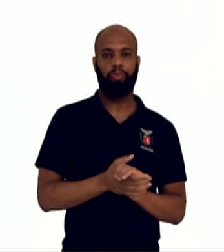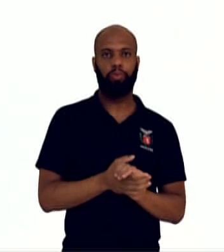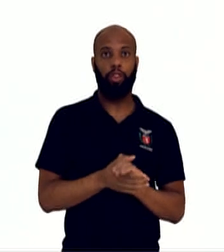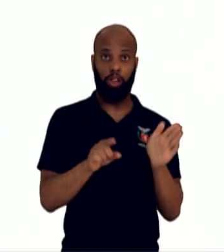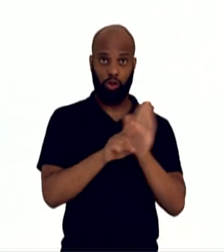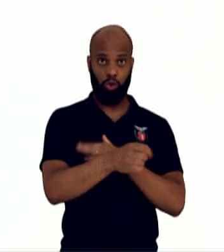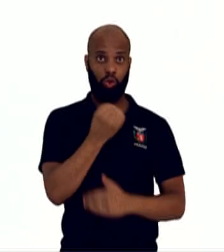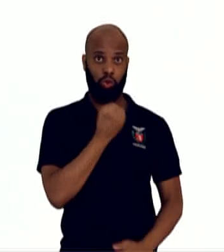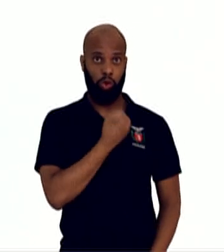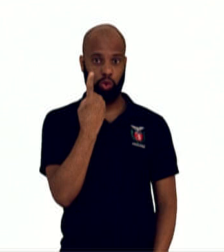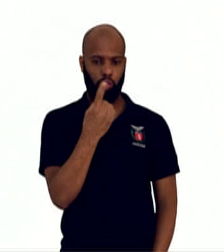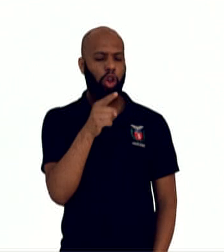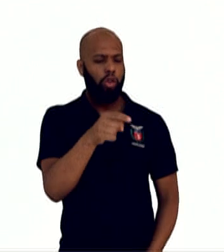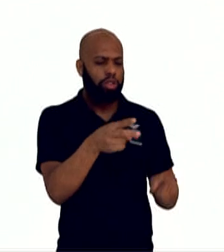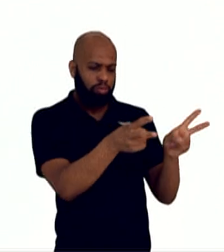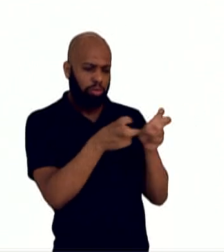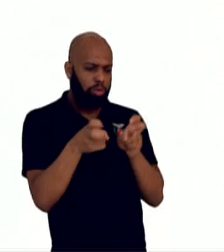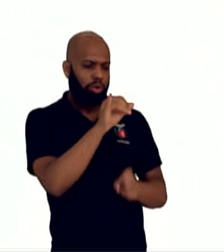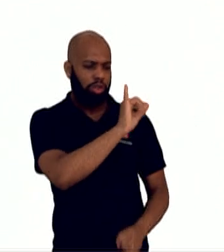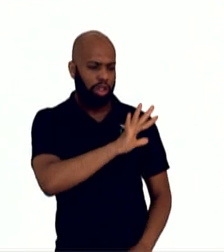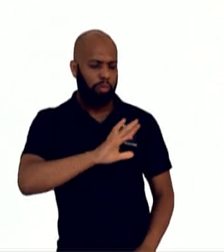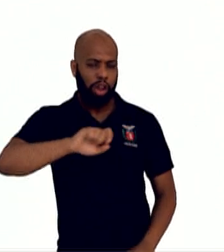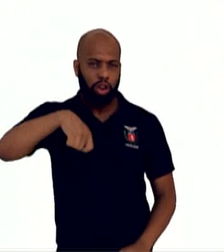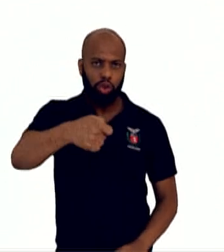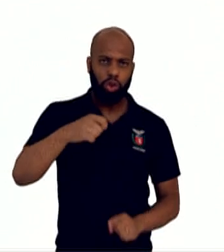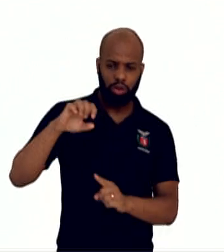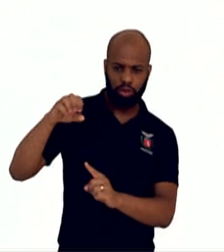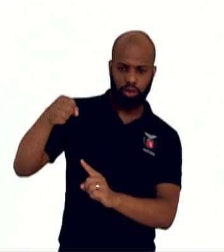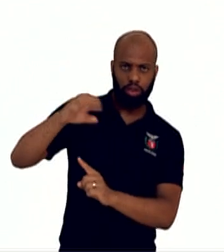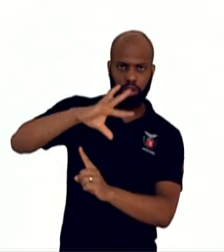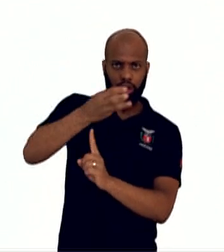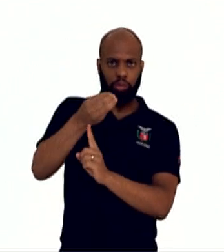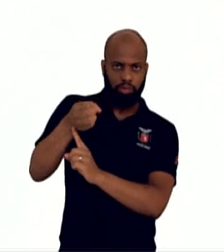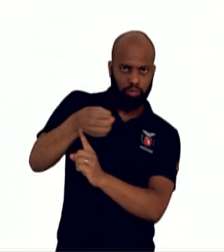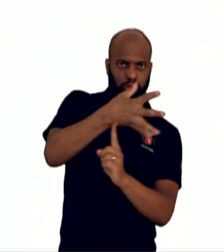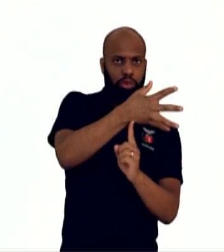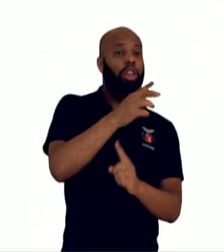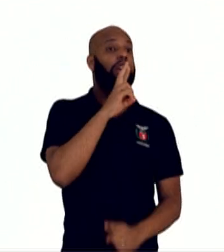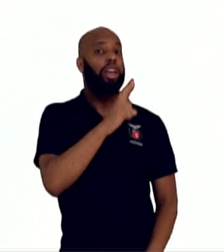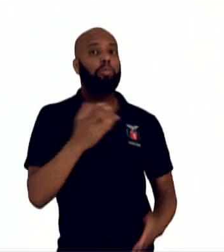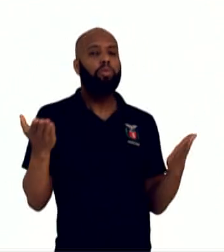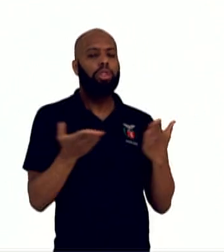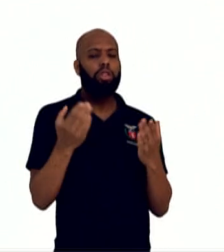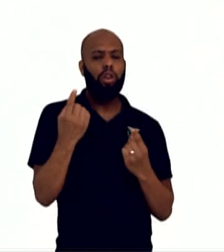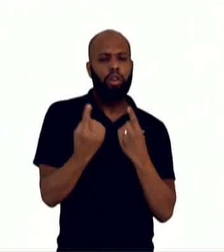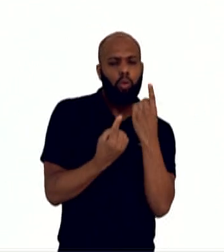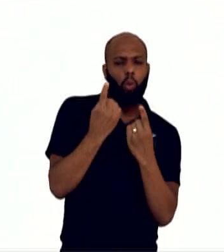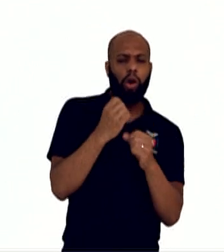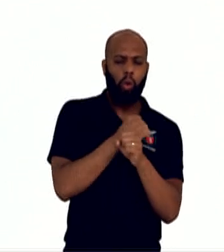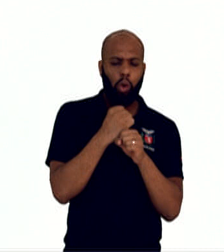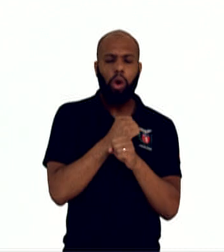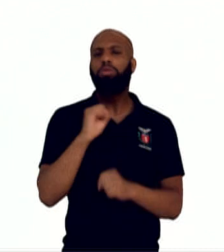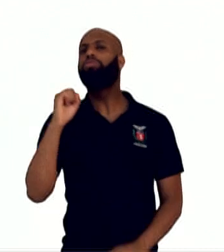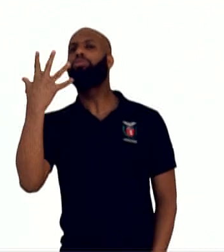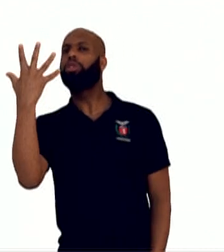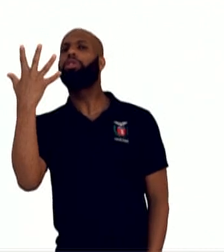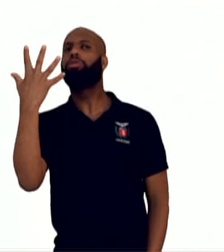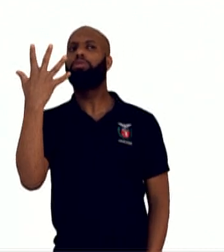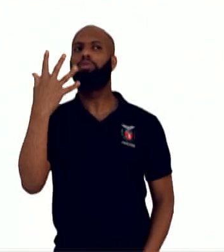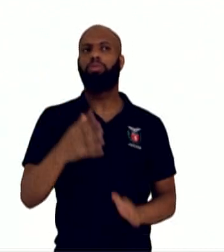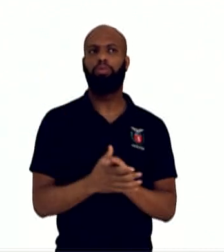imagens apresentadas sobre a Semana de Arte Moderna, responda. Qual foi o ano em que este evento